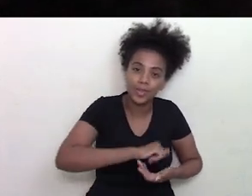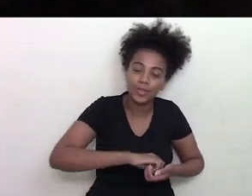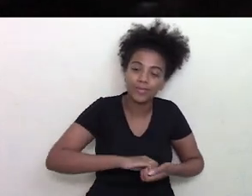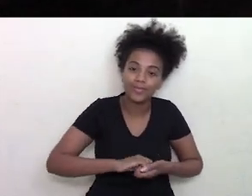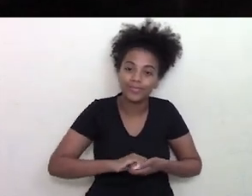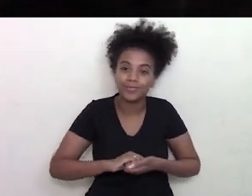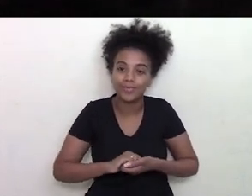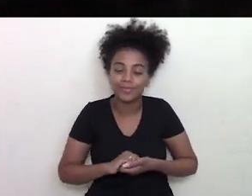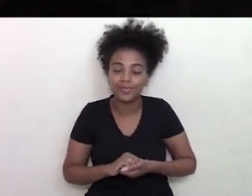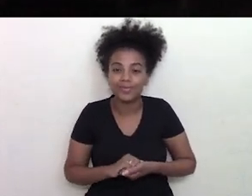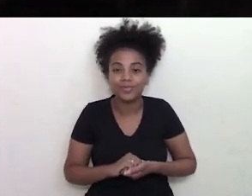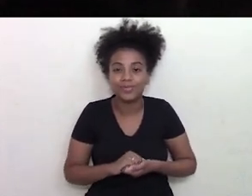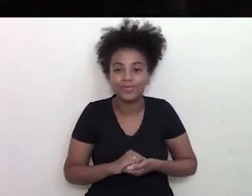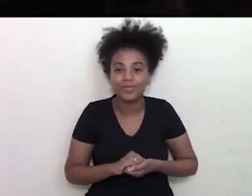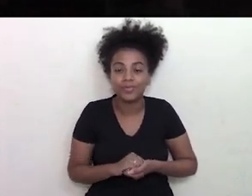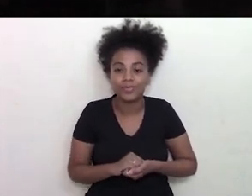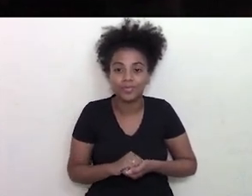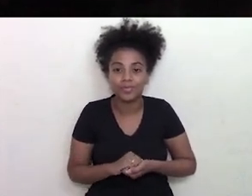Ei, ei, ei.